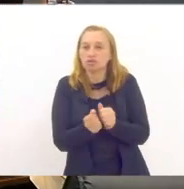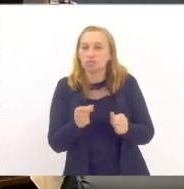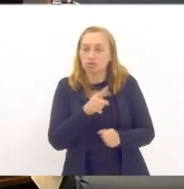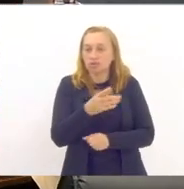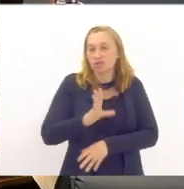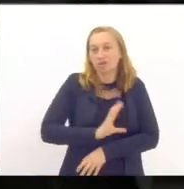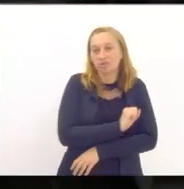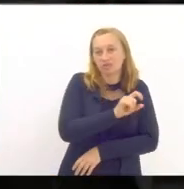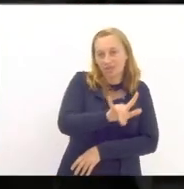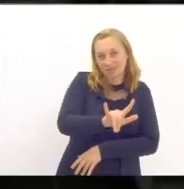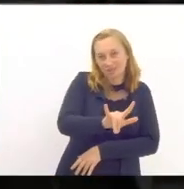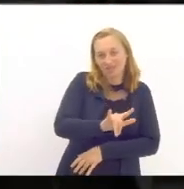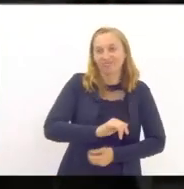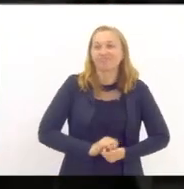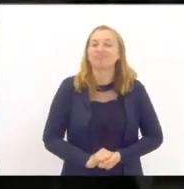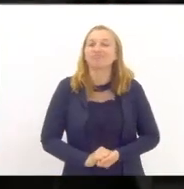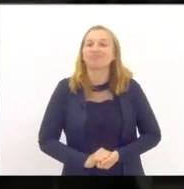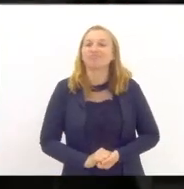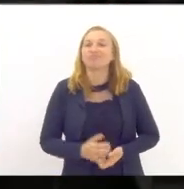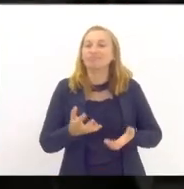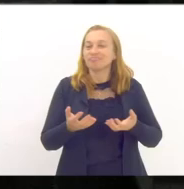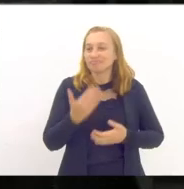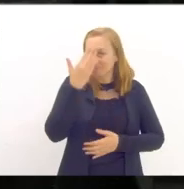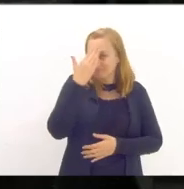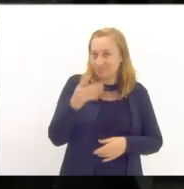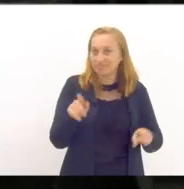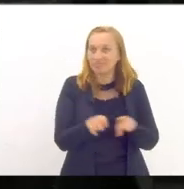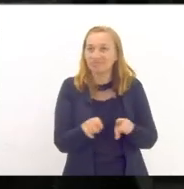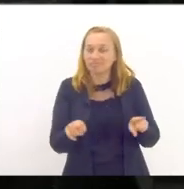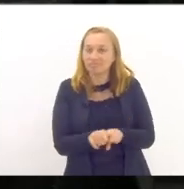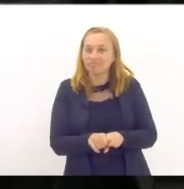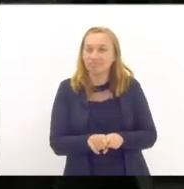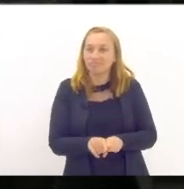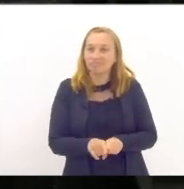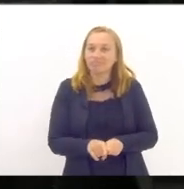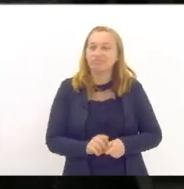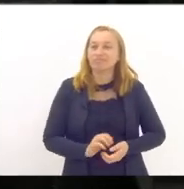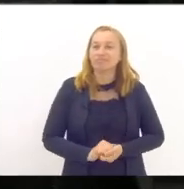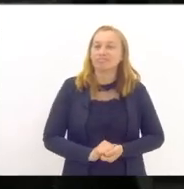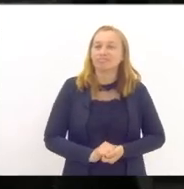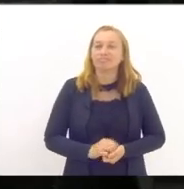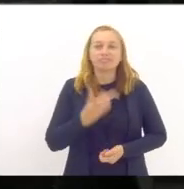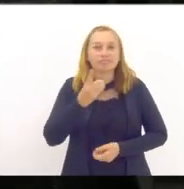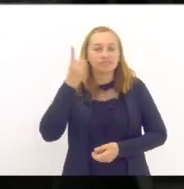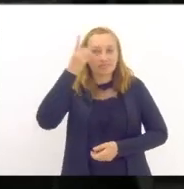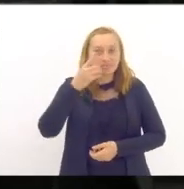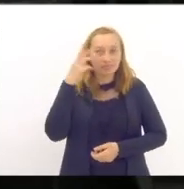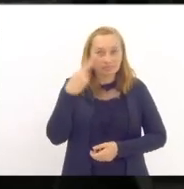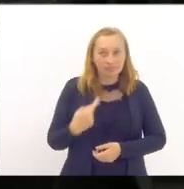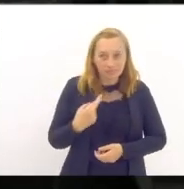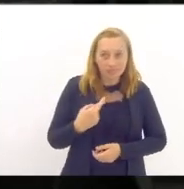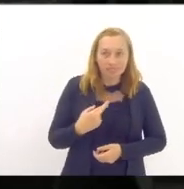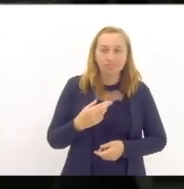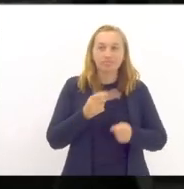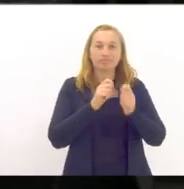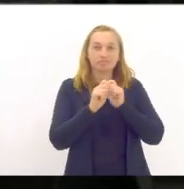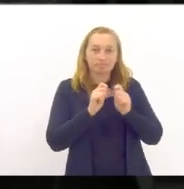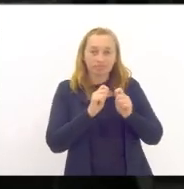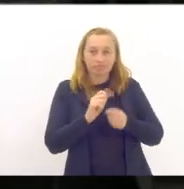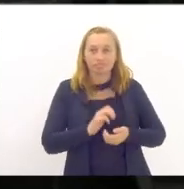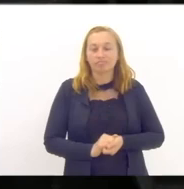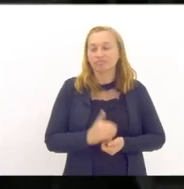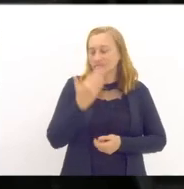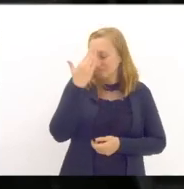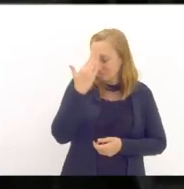amo. Queria agradecer também à deputada Renata Souza, jornalista.